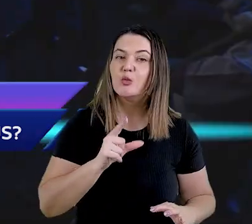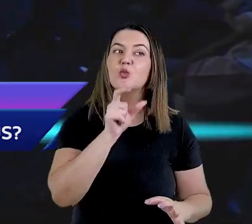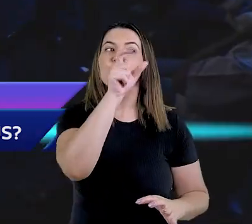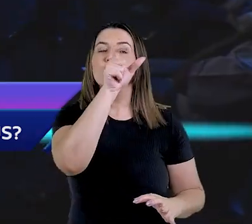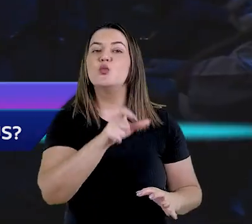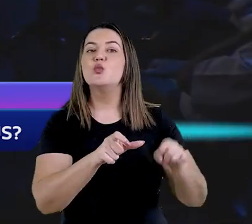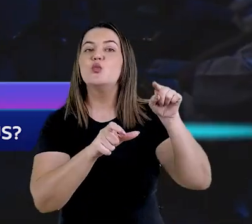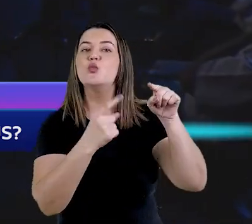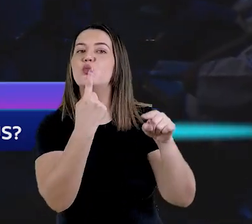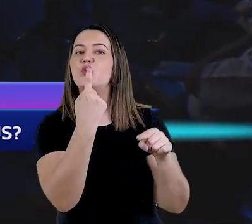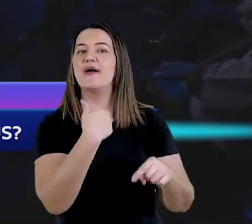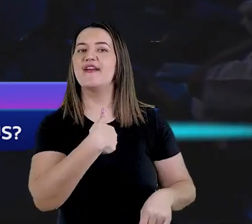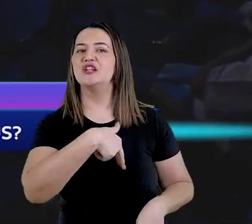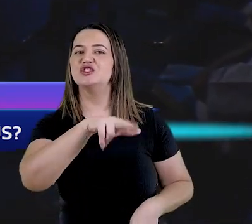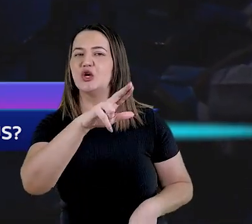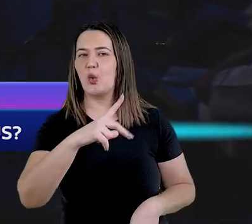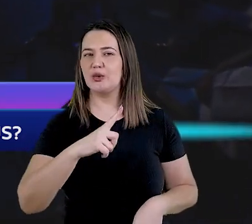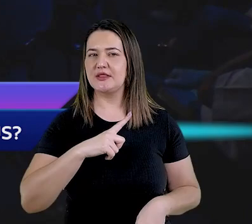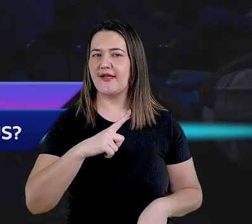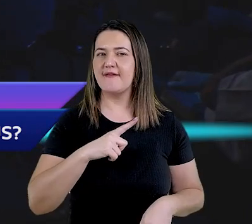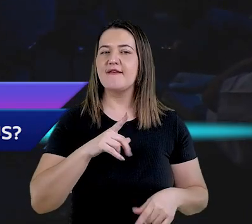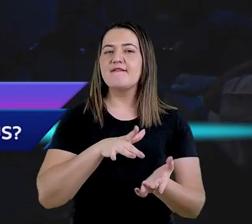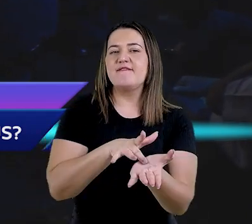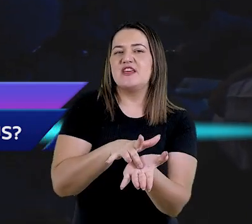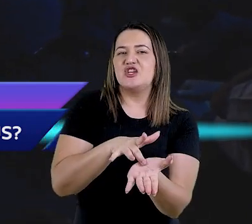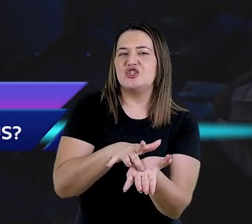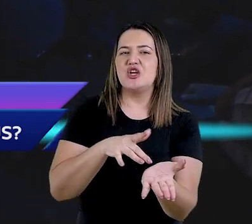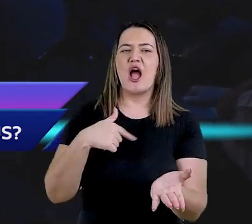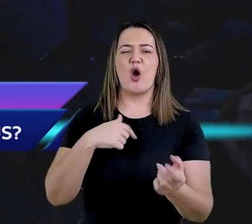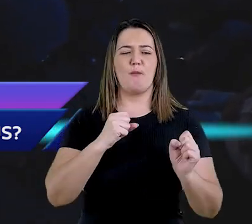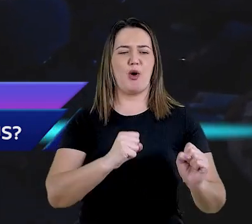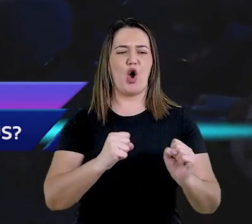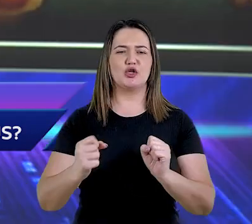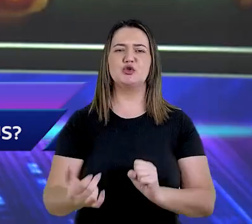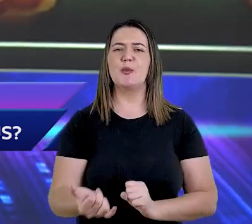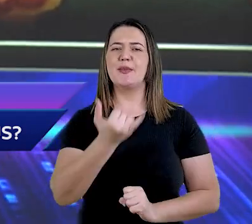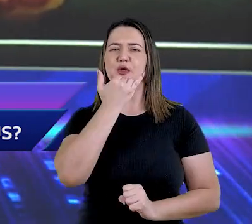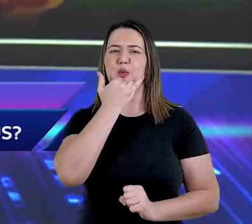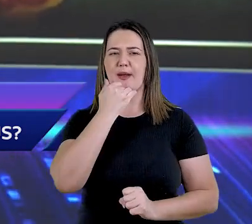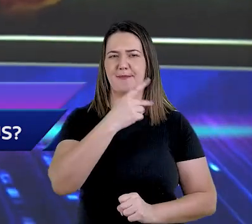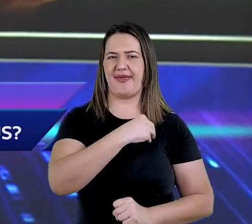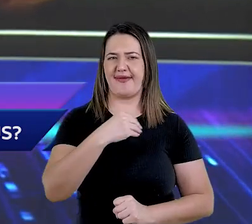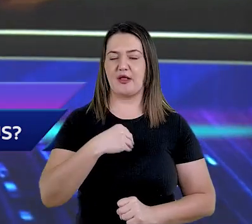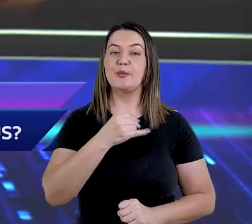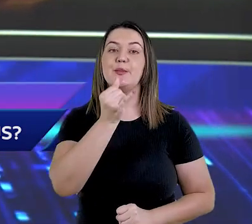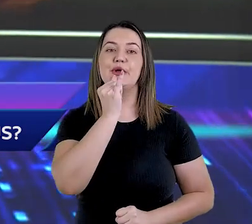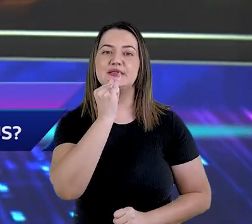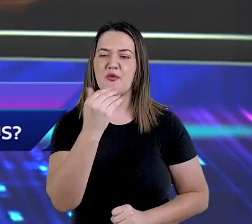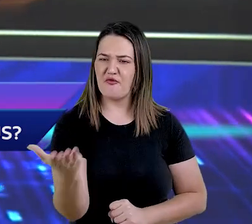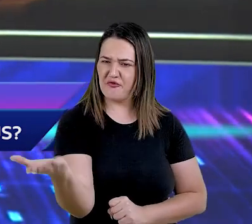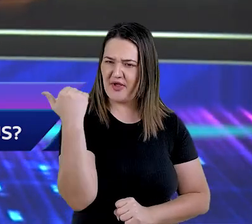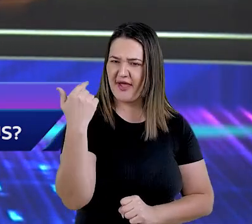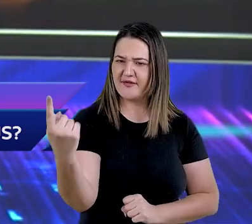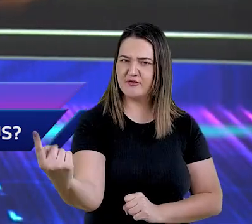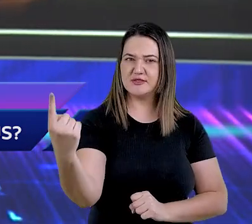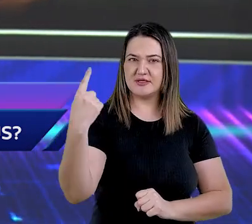desejava viver apenas, única e exclusivamente de acordo com a